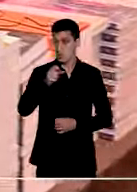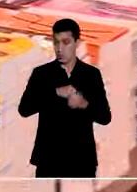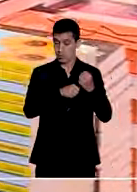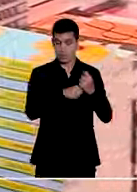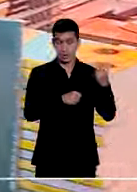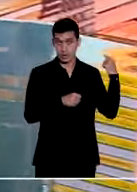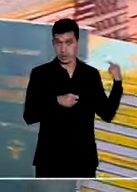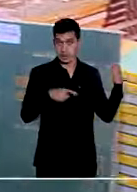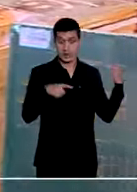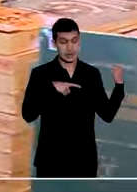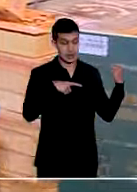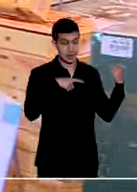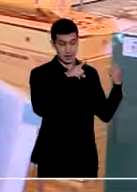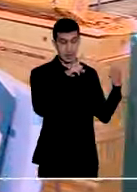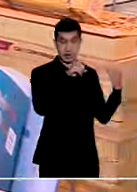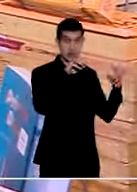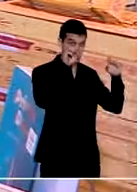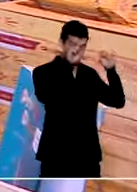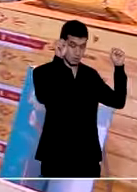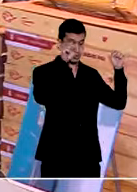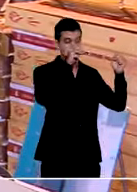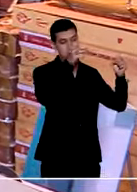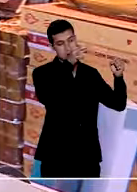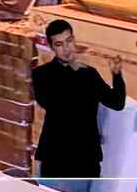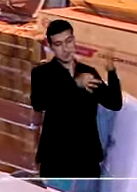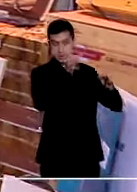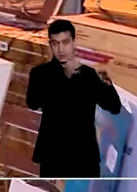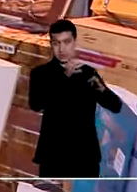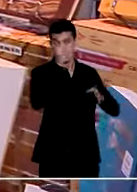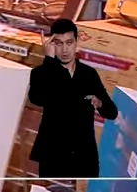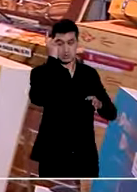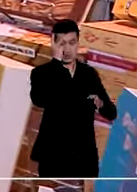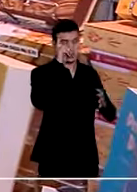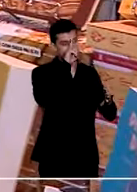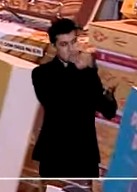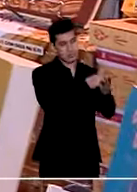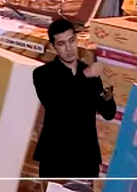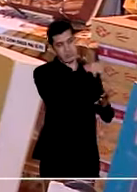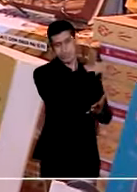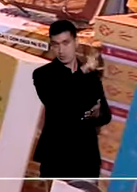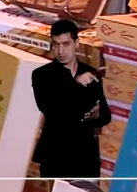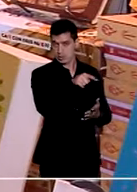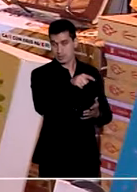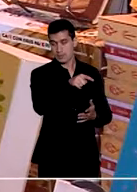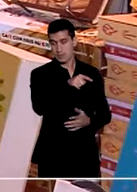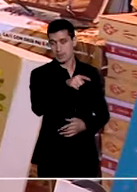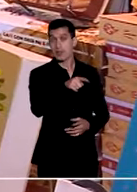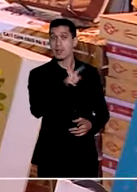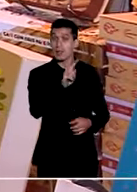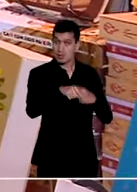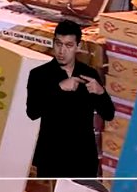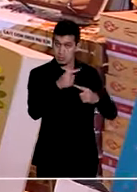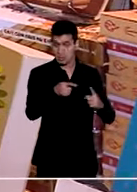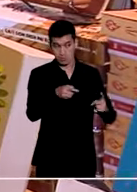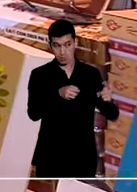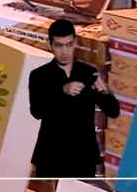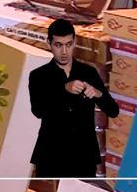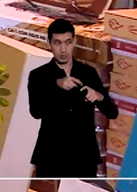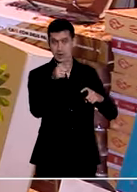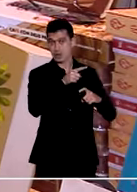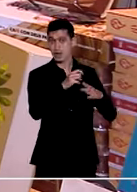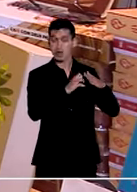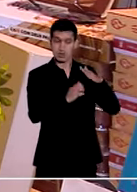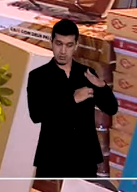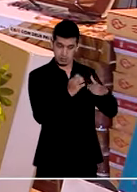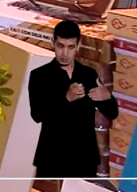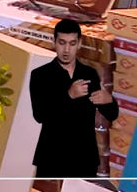Justiça de São Paulo que transformou a recuperação judicial da livraria em falência após a retomada da recuperação a locadora do